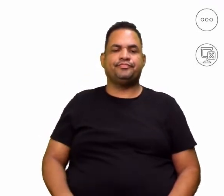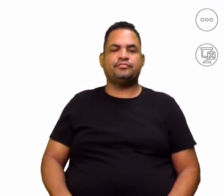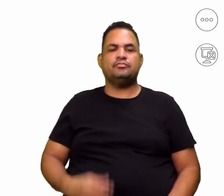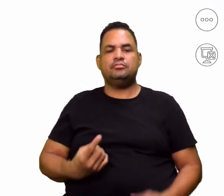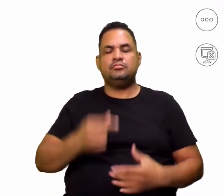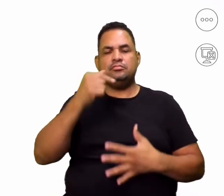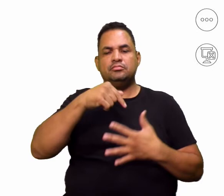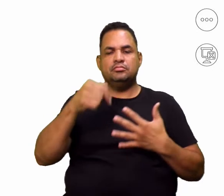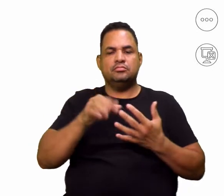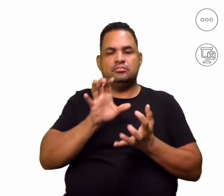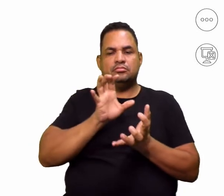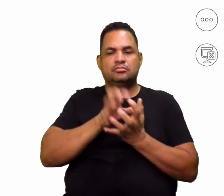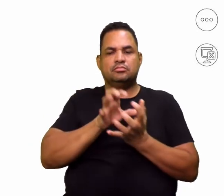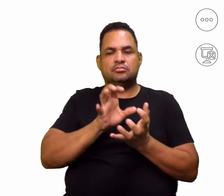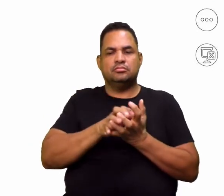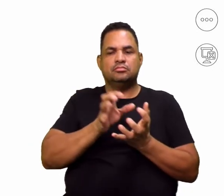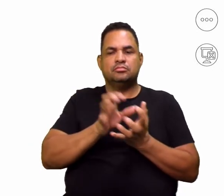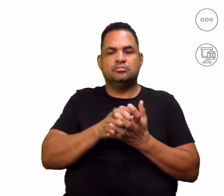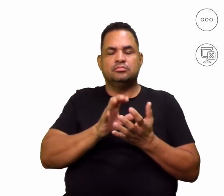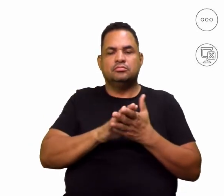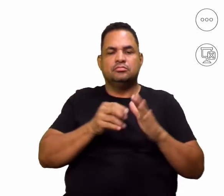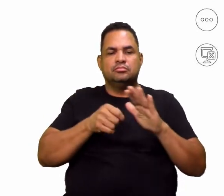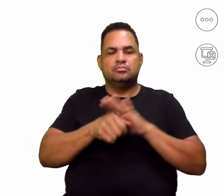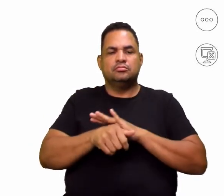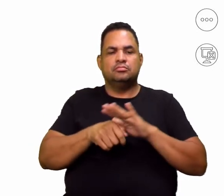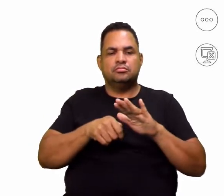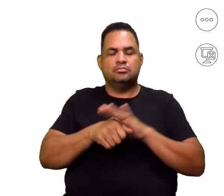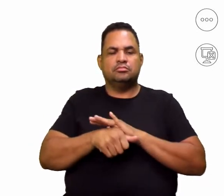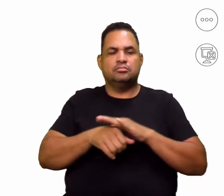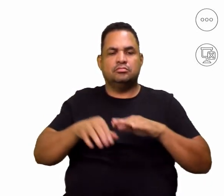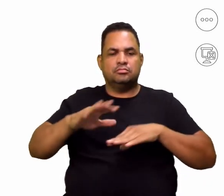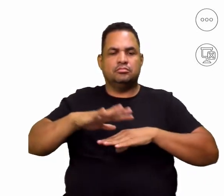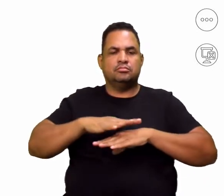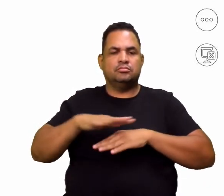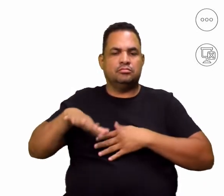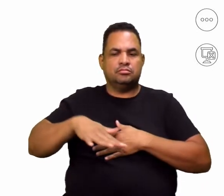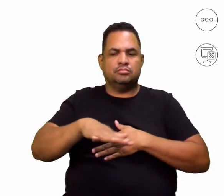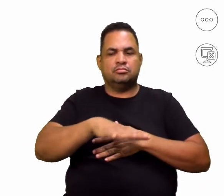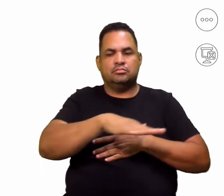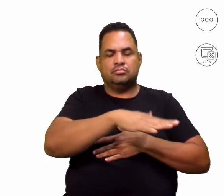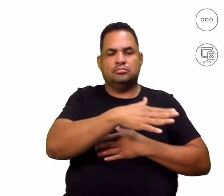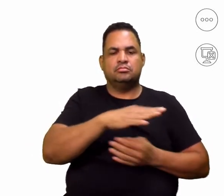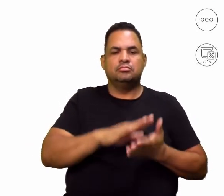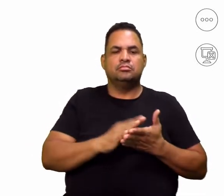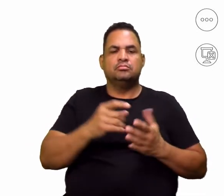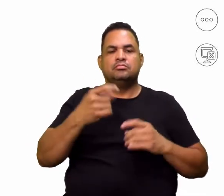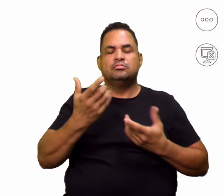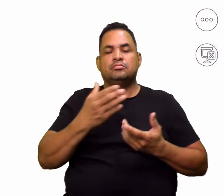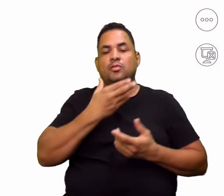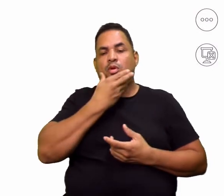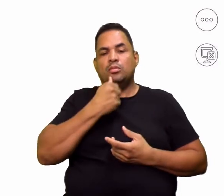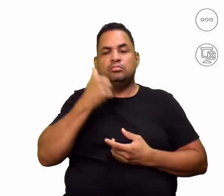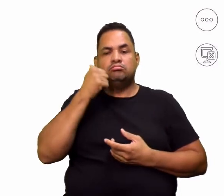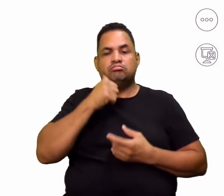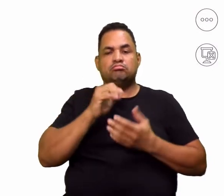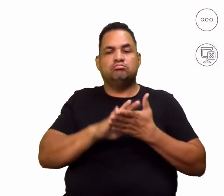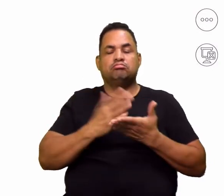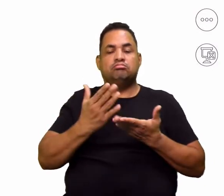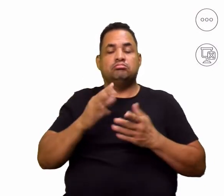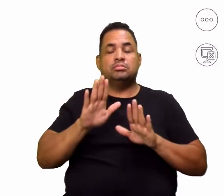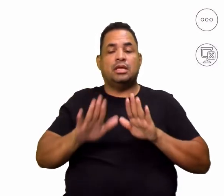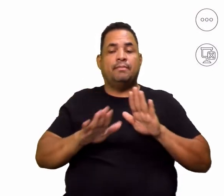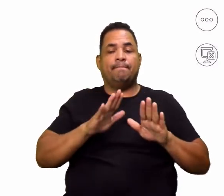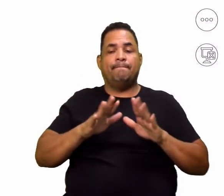espécies de crocodilos, jacarés, tartarugas e lagartos, O sexo da prole vai depender